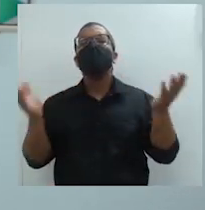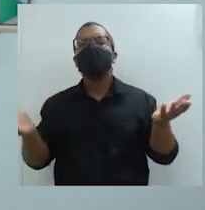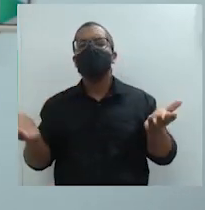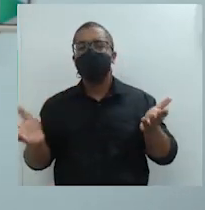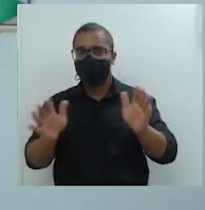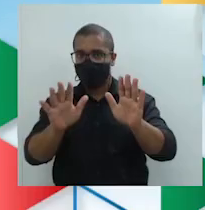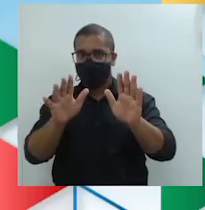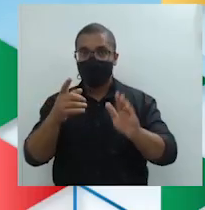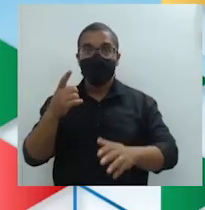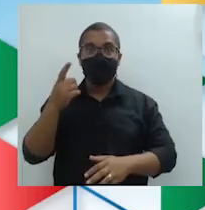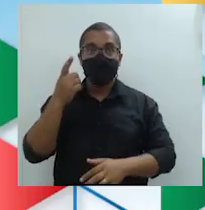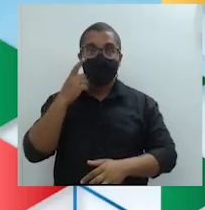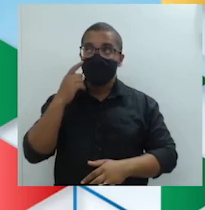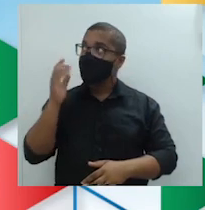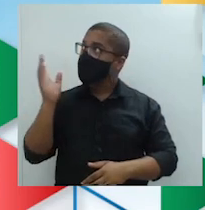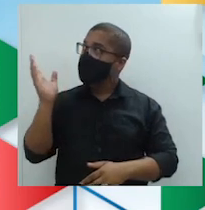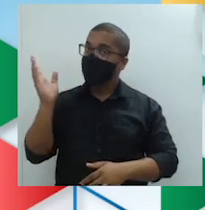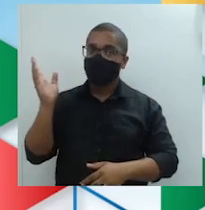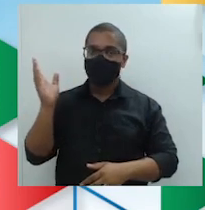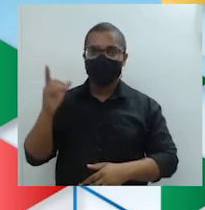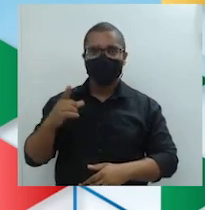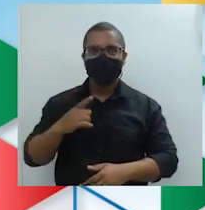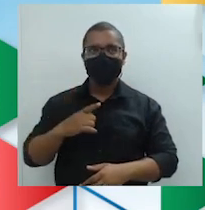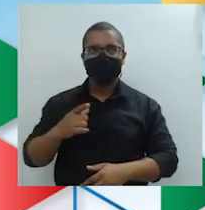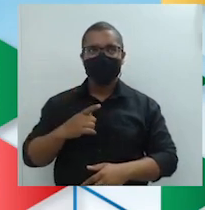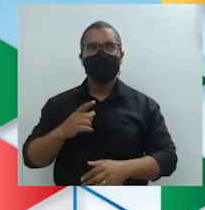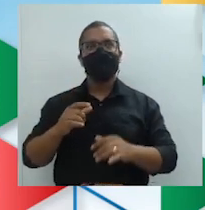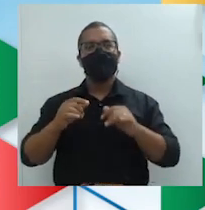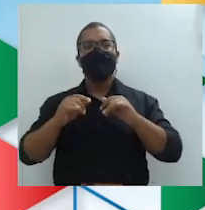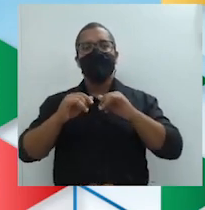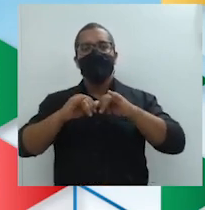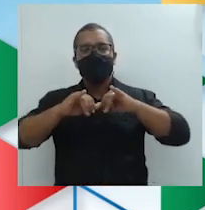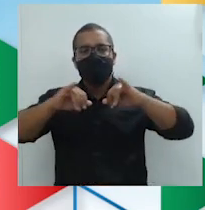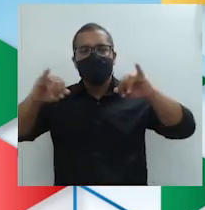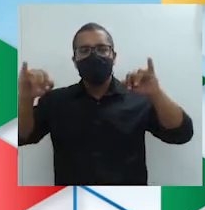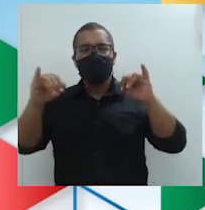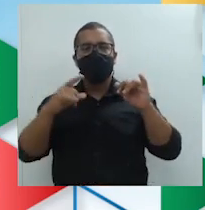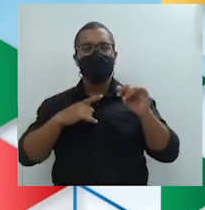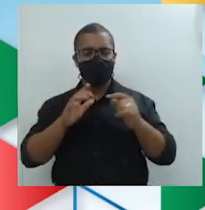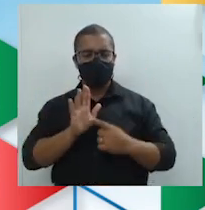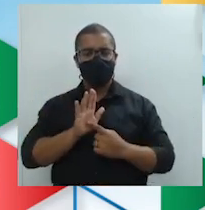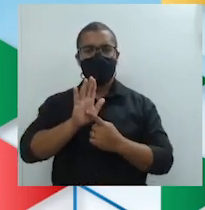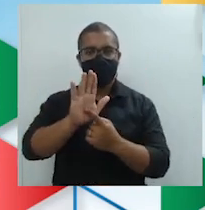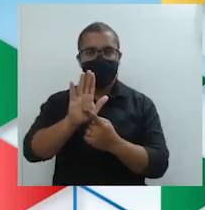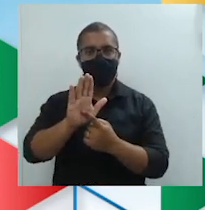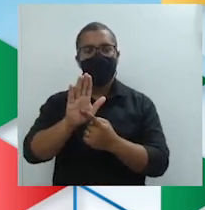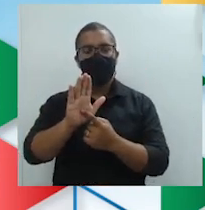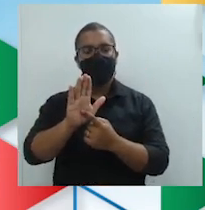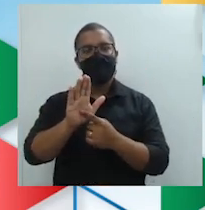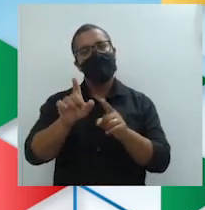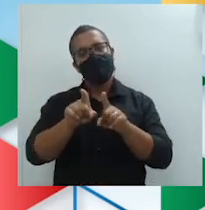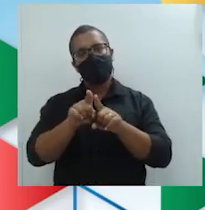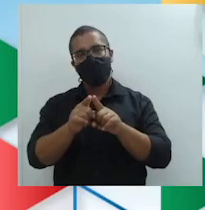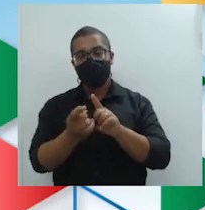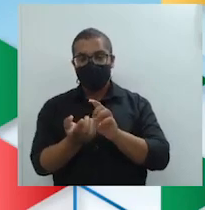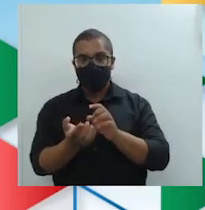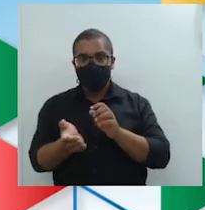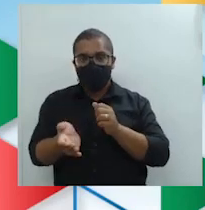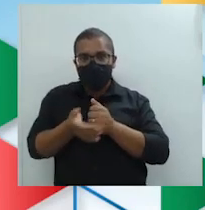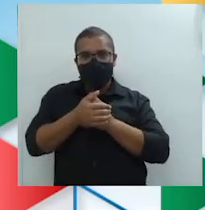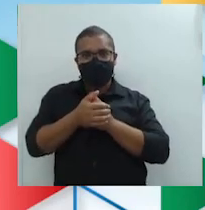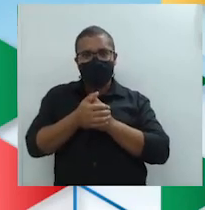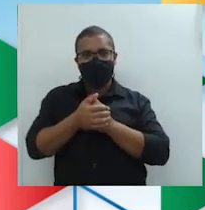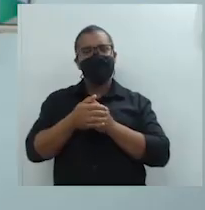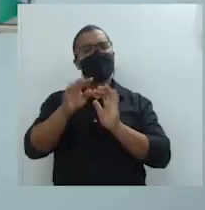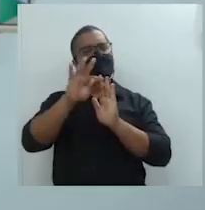hoje? Olhando para a tela, nós temos informações explícitas e implícitas do